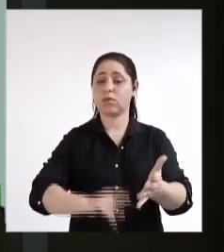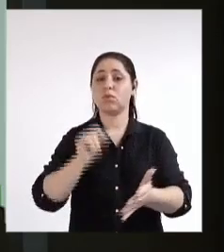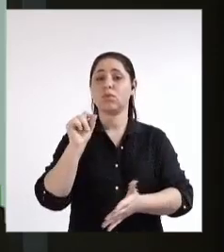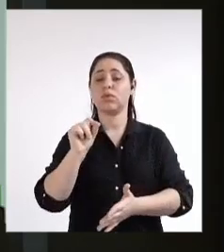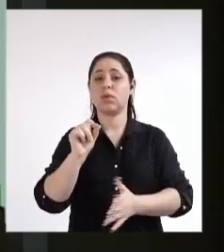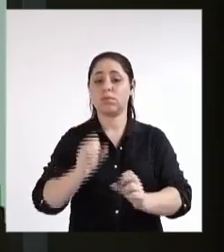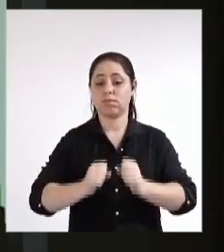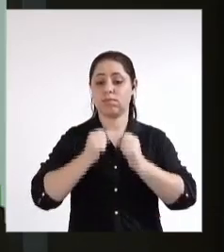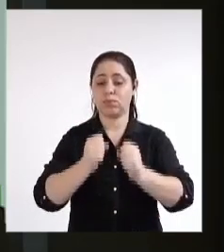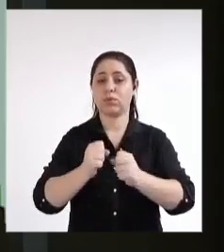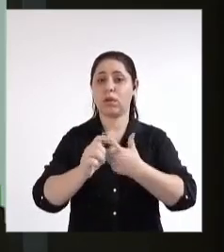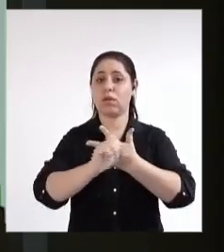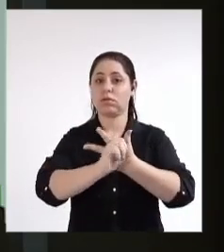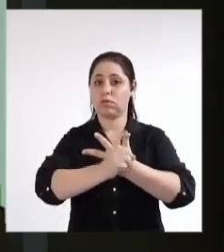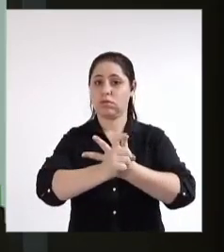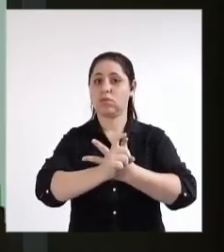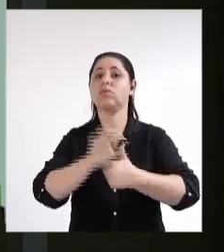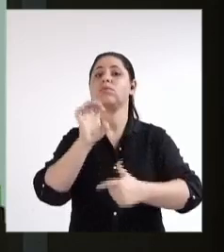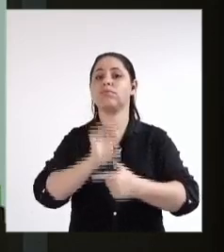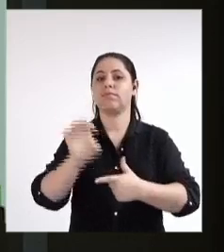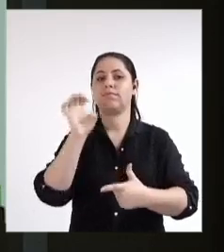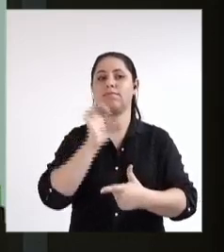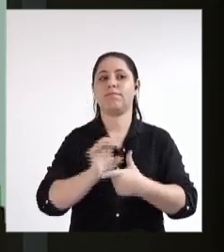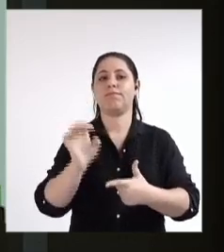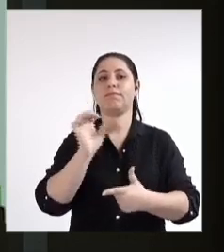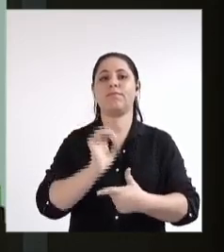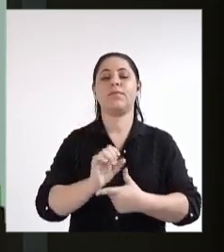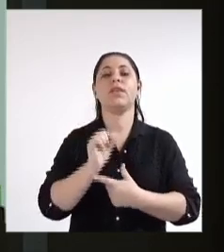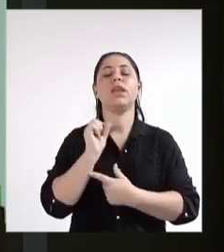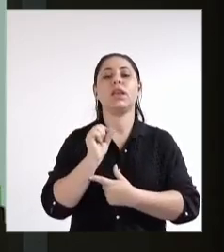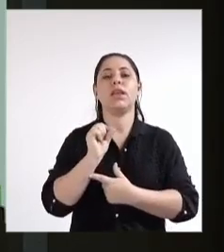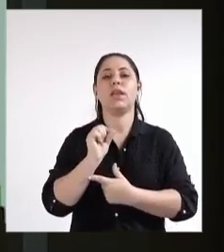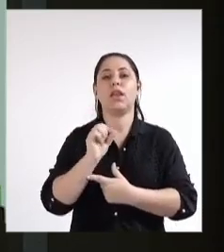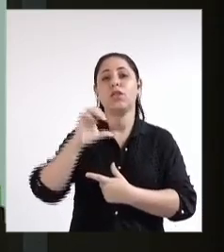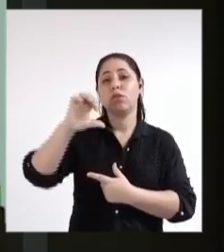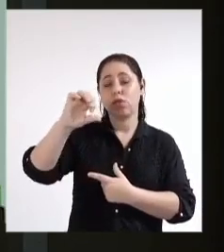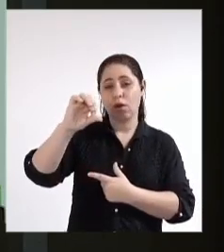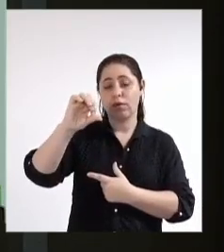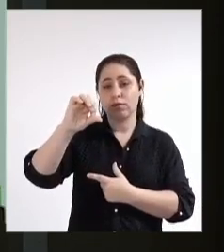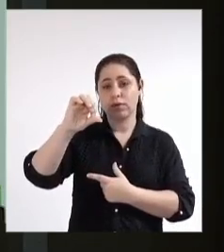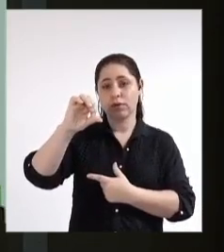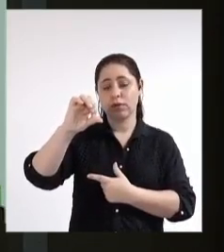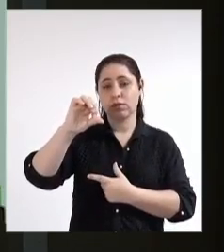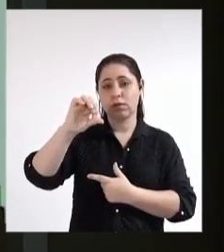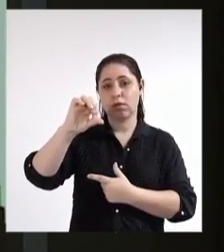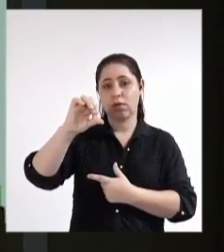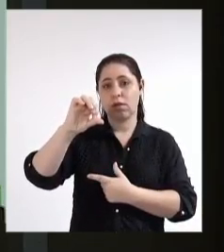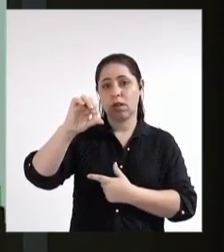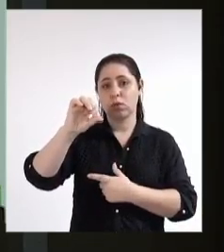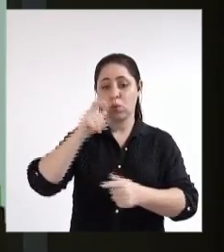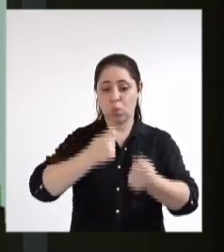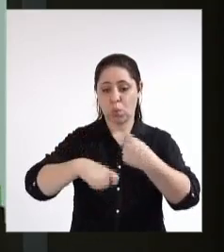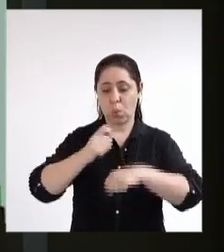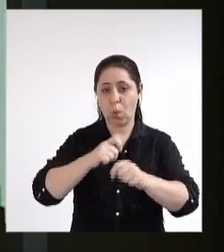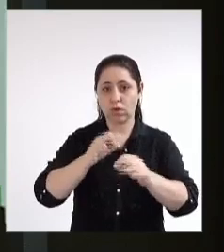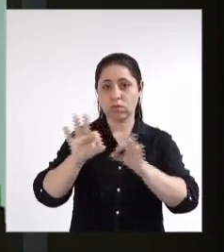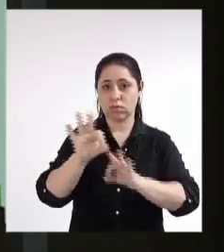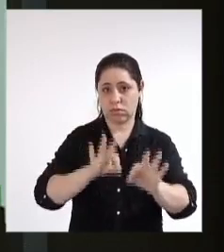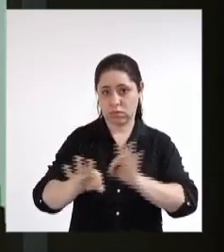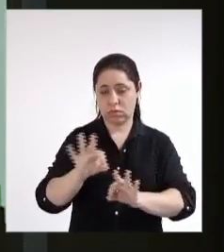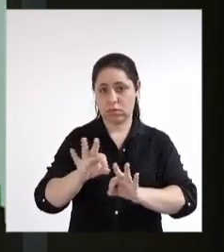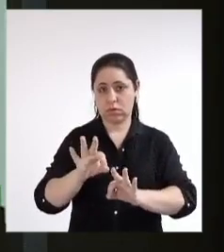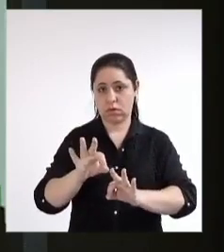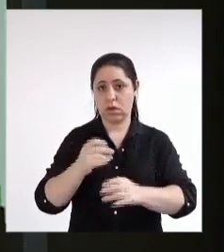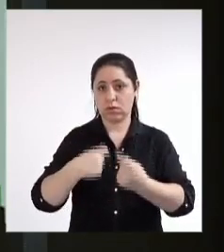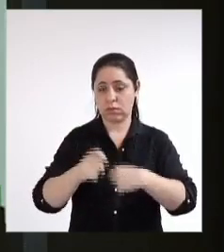poder executivo estadual sendo que dessas nove são geridos pelo